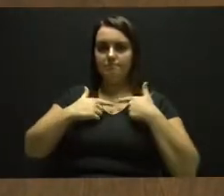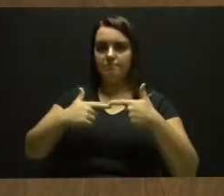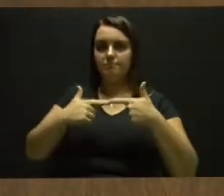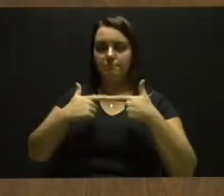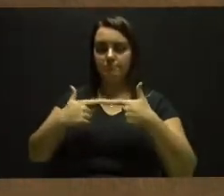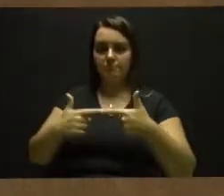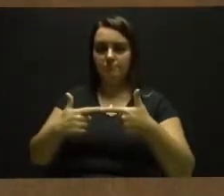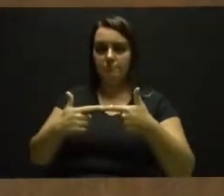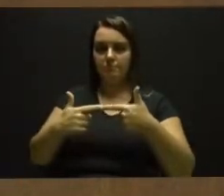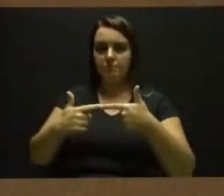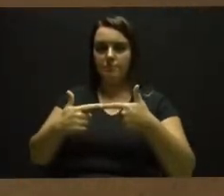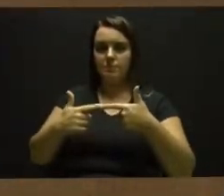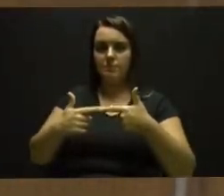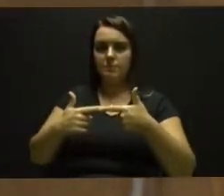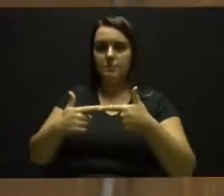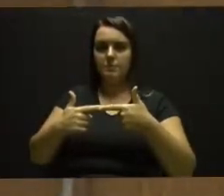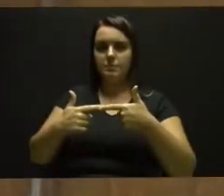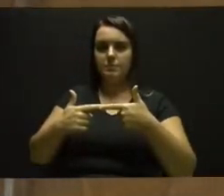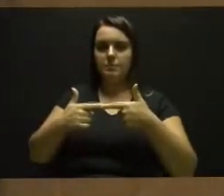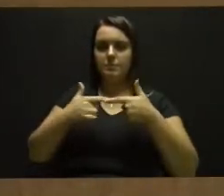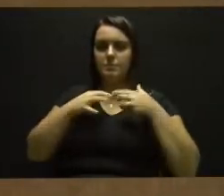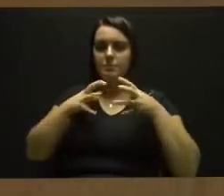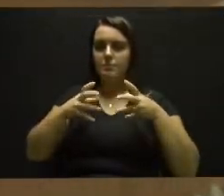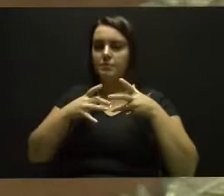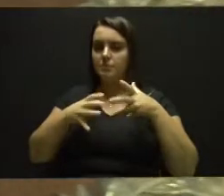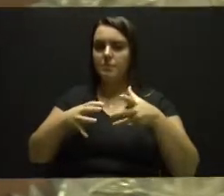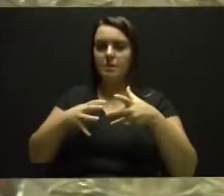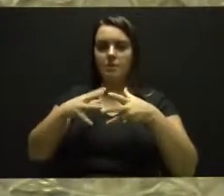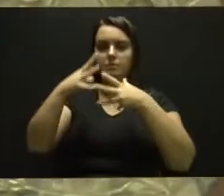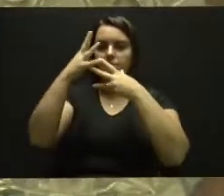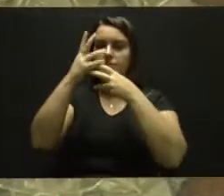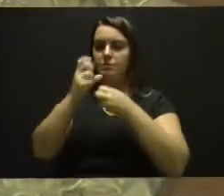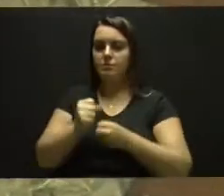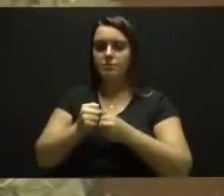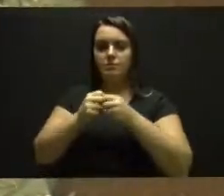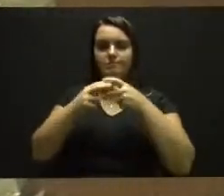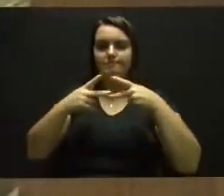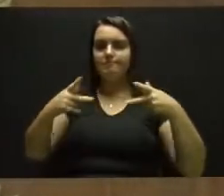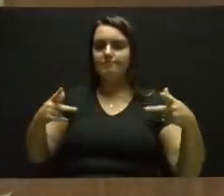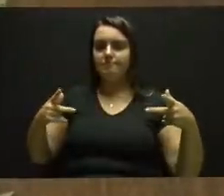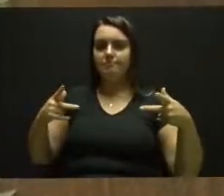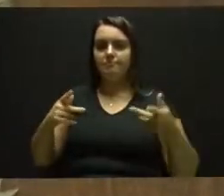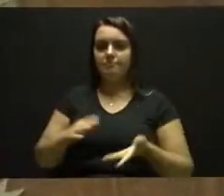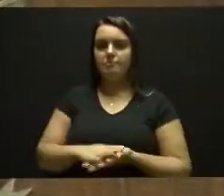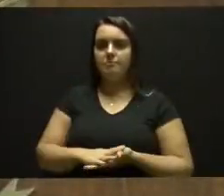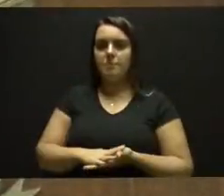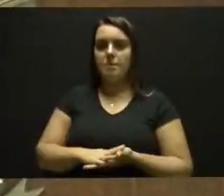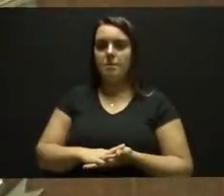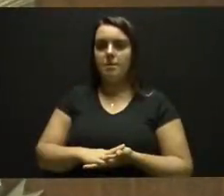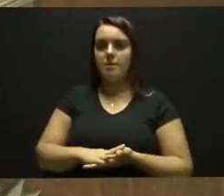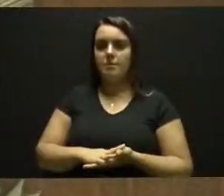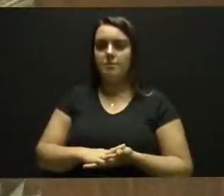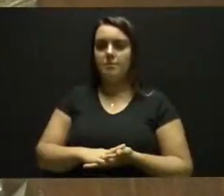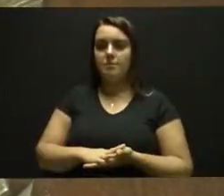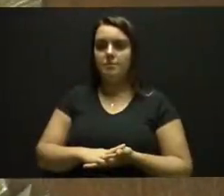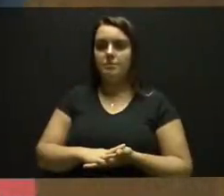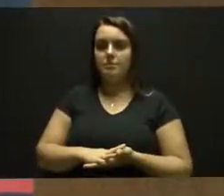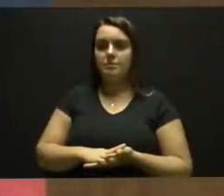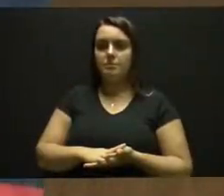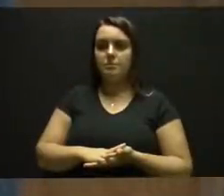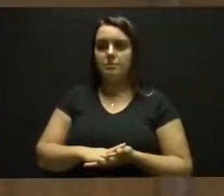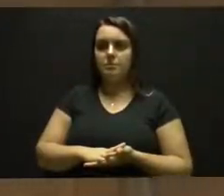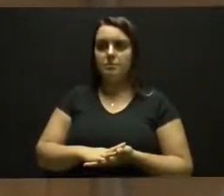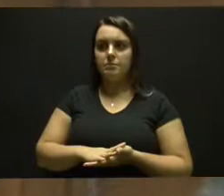do estampas que a feição de centavos avança pelos banhados restingas e coxilha falhando no